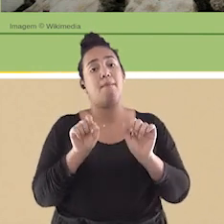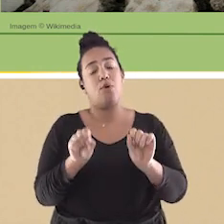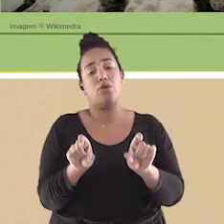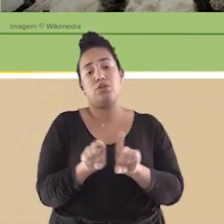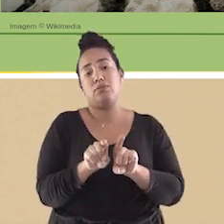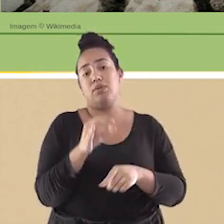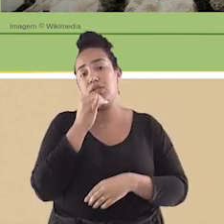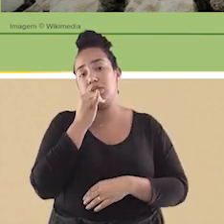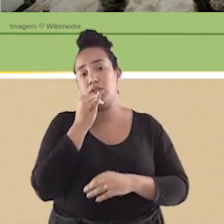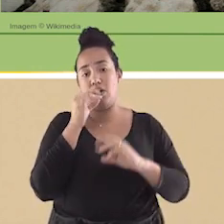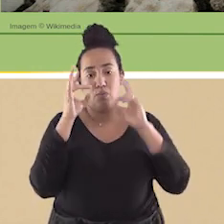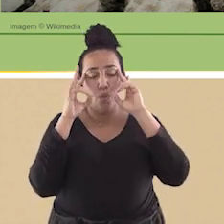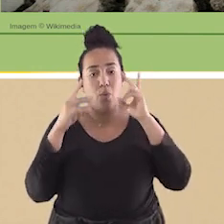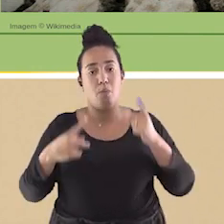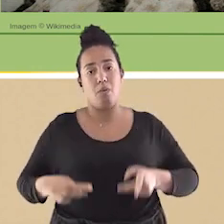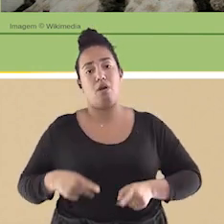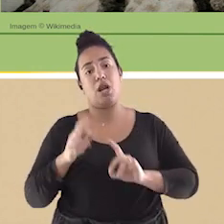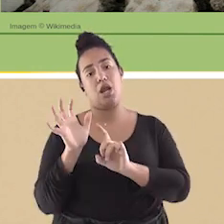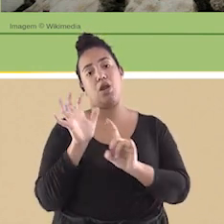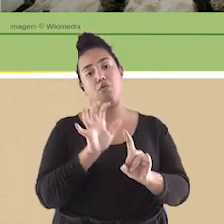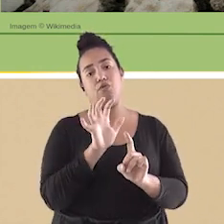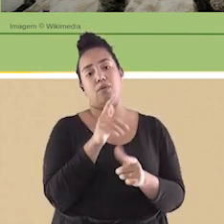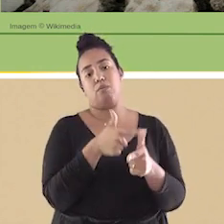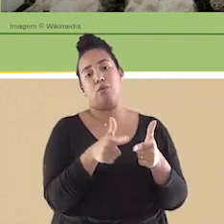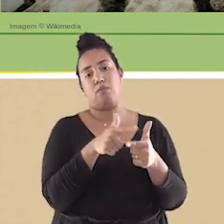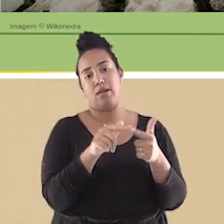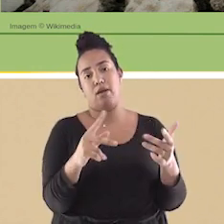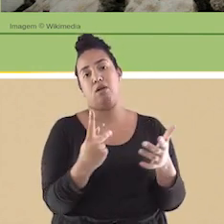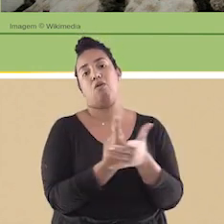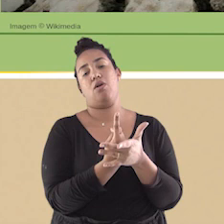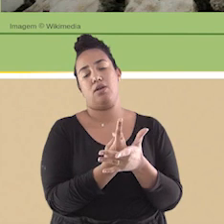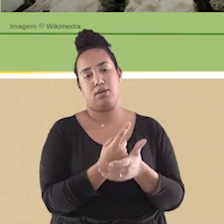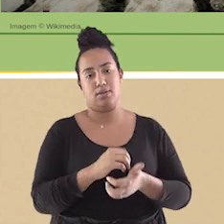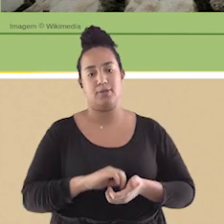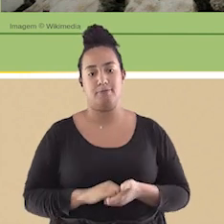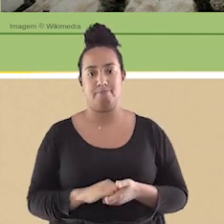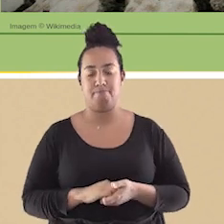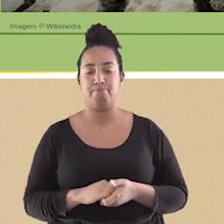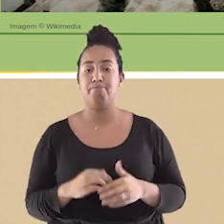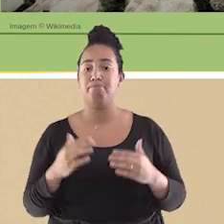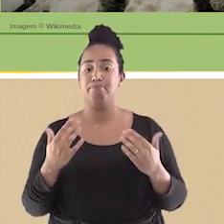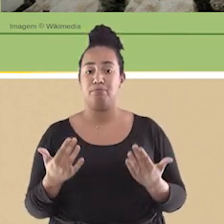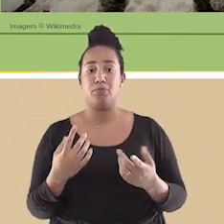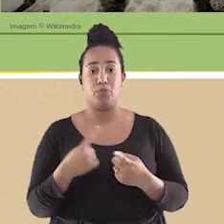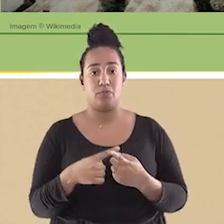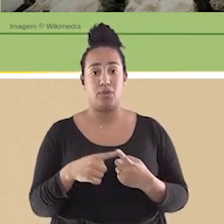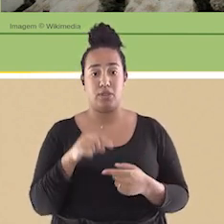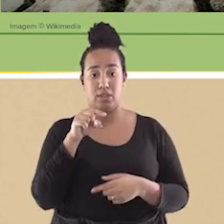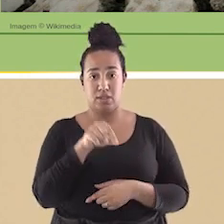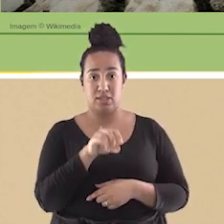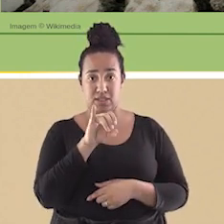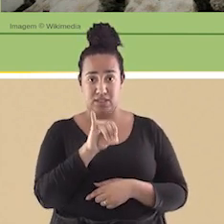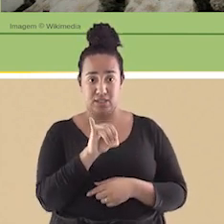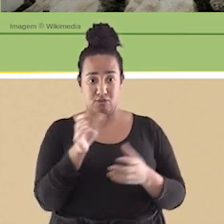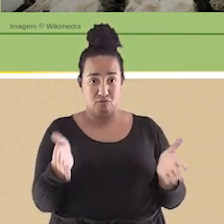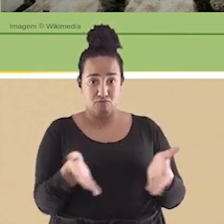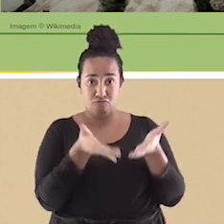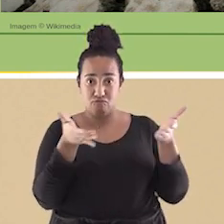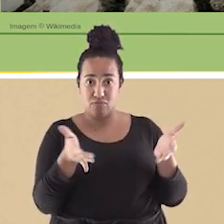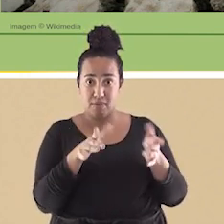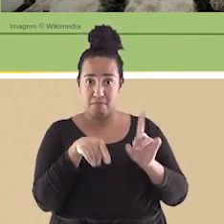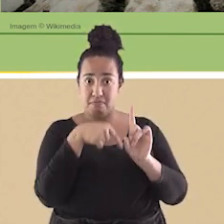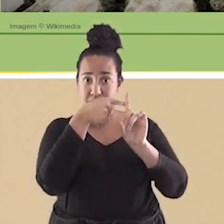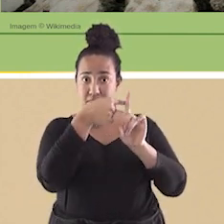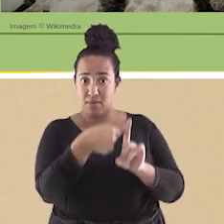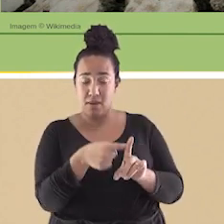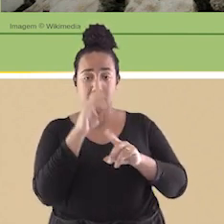um problema que atinge o meio ambiente. Pois a partir do momento que ela se intensifica,